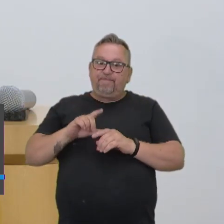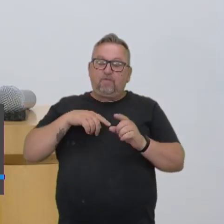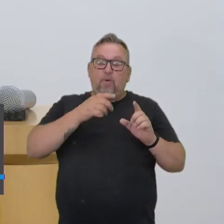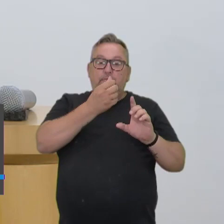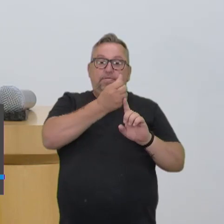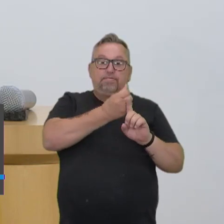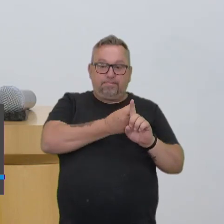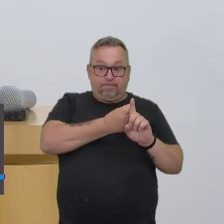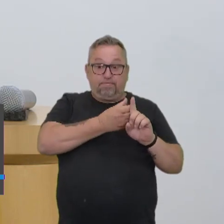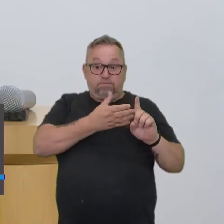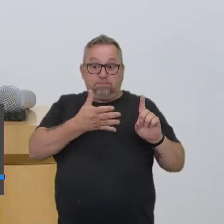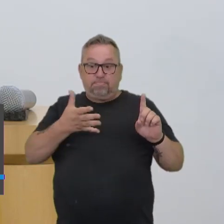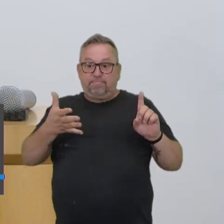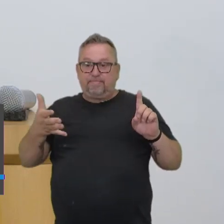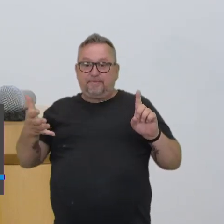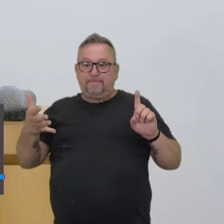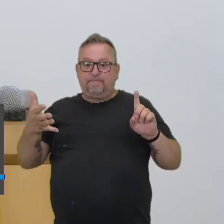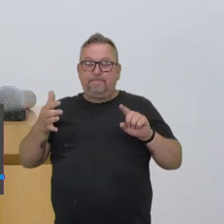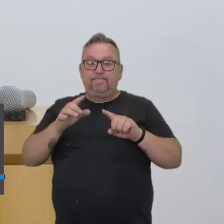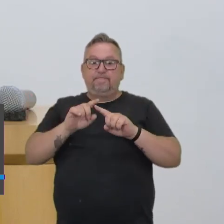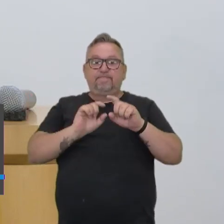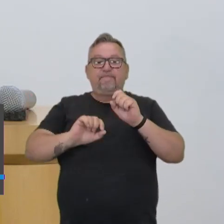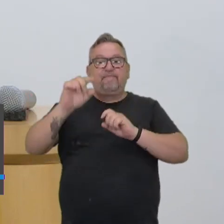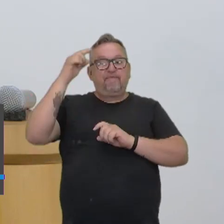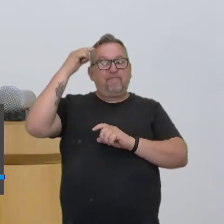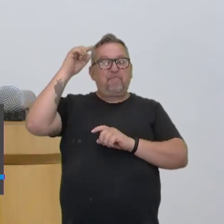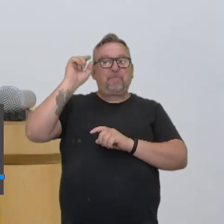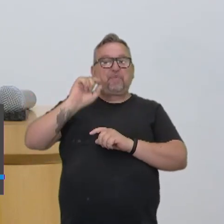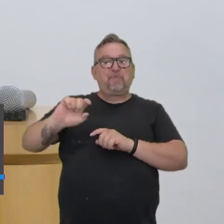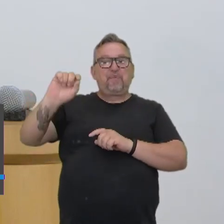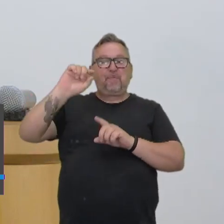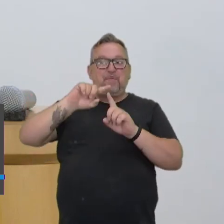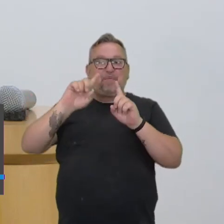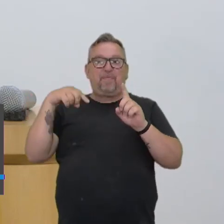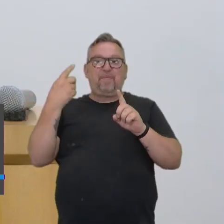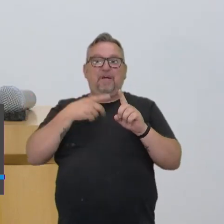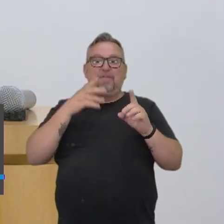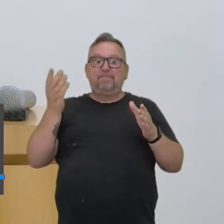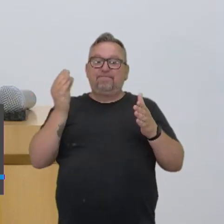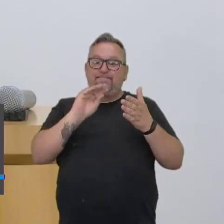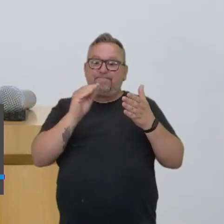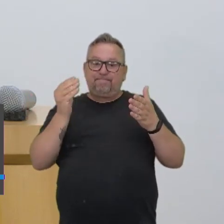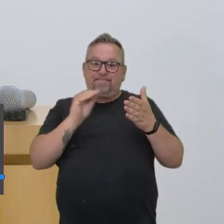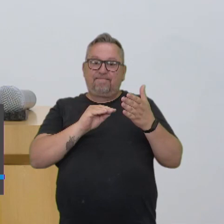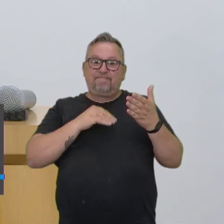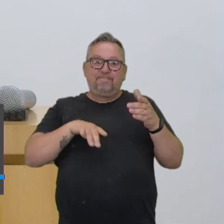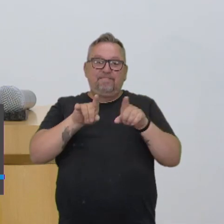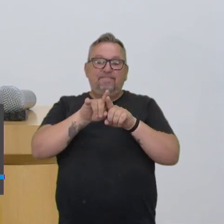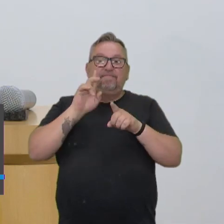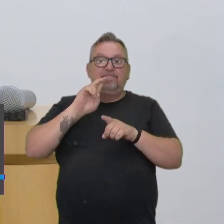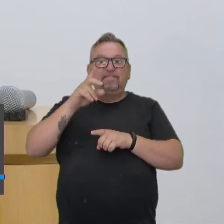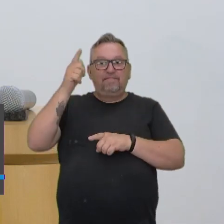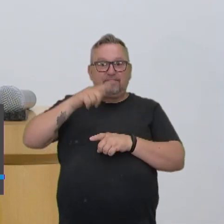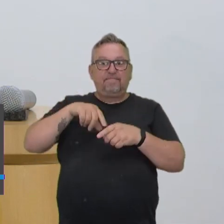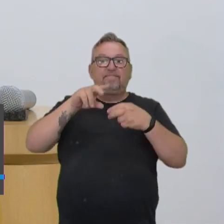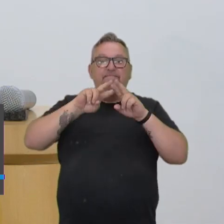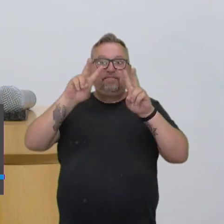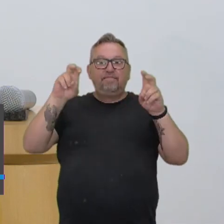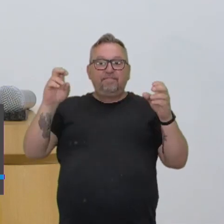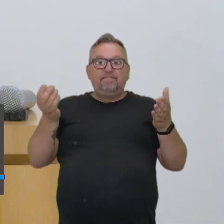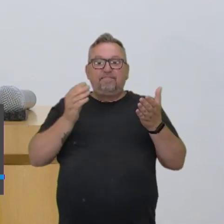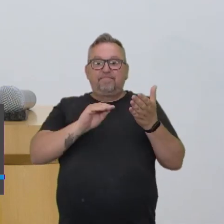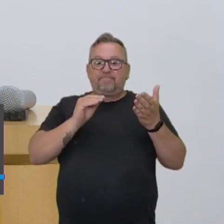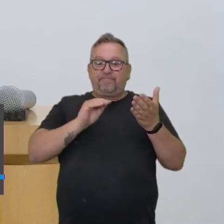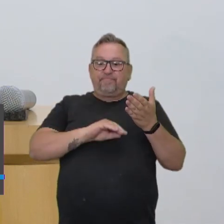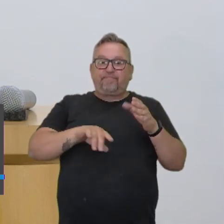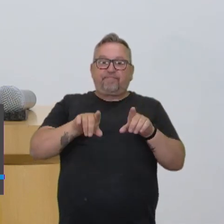semestre. Então, a nossa ideia aqui é justamente essa parte a gente vai inserindo e a gente vai pegar os outros temas para ir inserindo